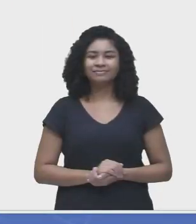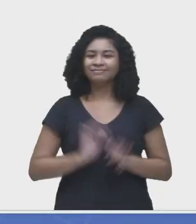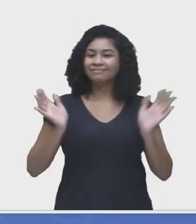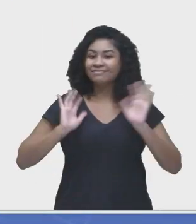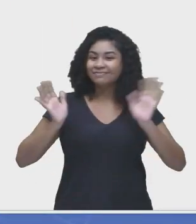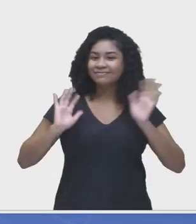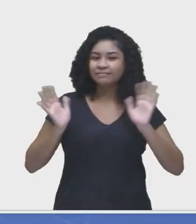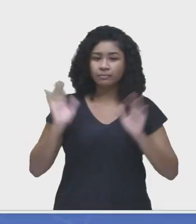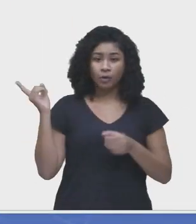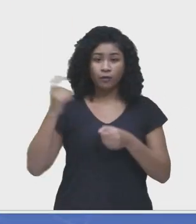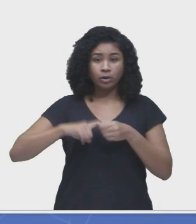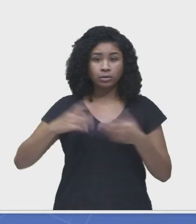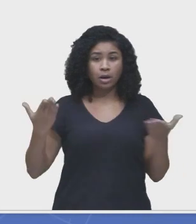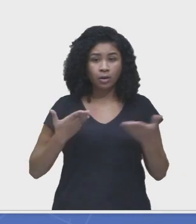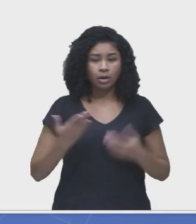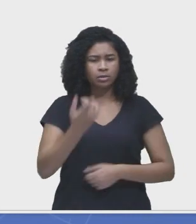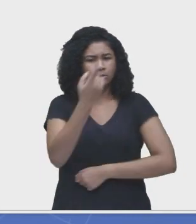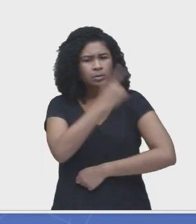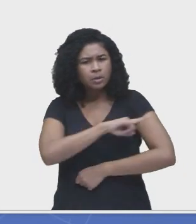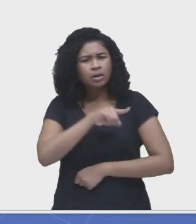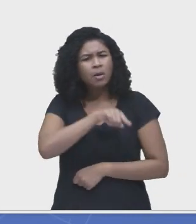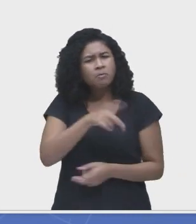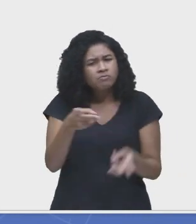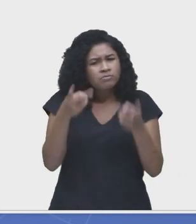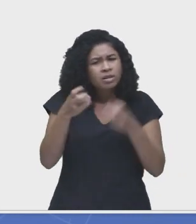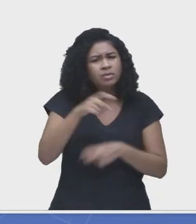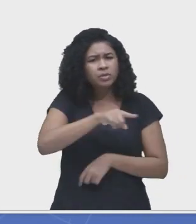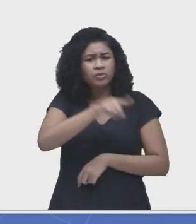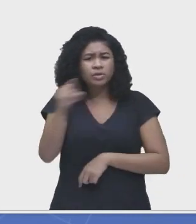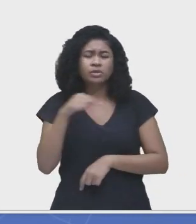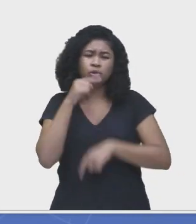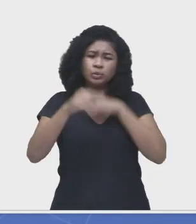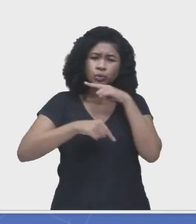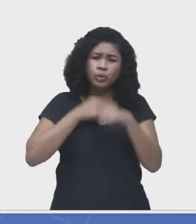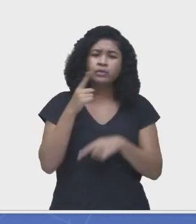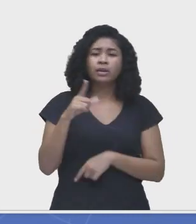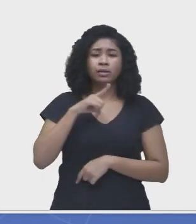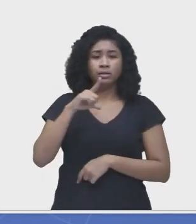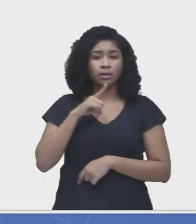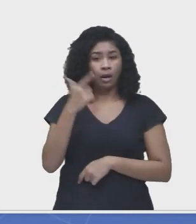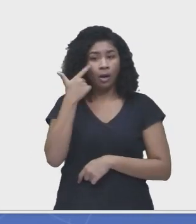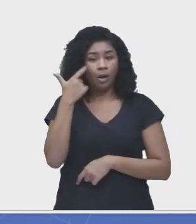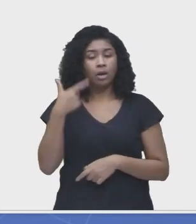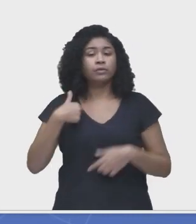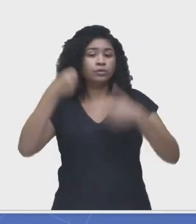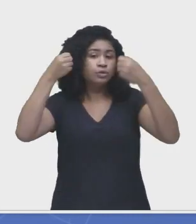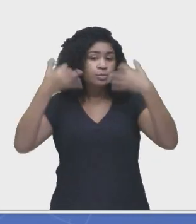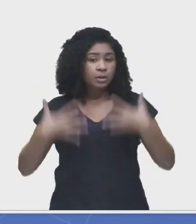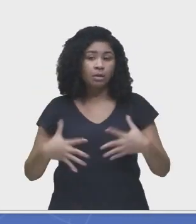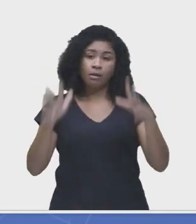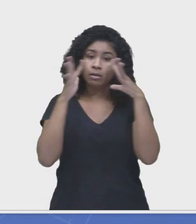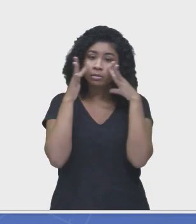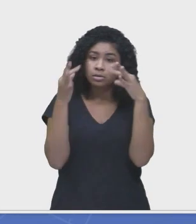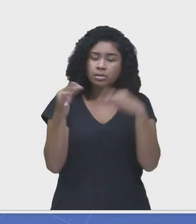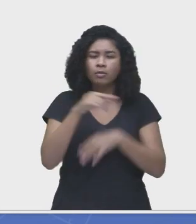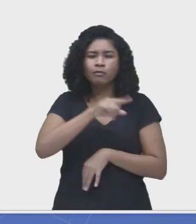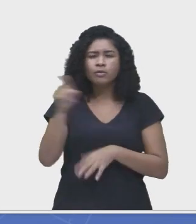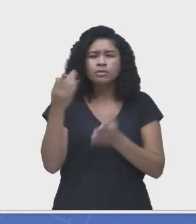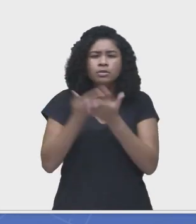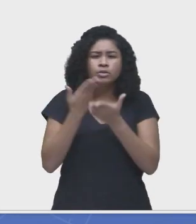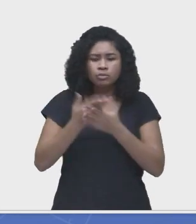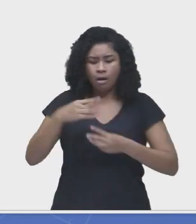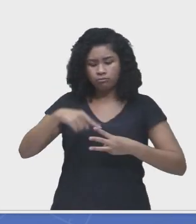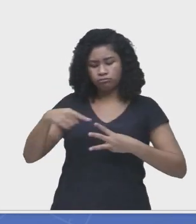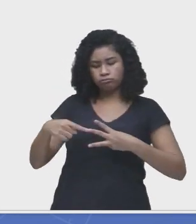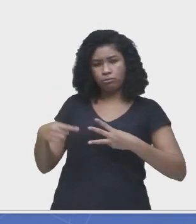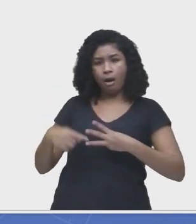Gente, voltando aqui, primeiro ano eu percebi que algumas pessoas ainda estão com dúvida. Deixa eu só colocar uma coisinha para vocês. Vocês estudaram hoje três povos,